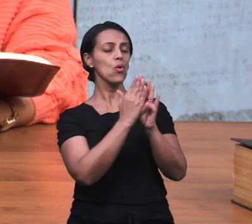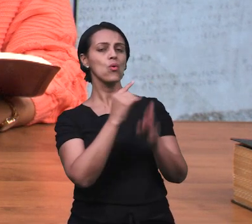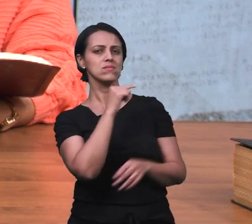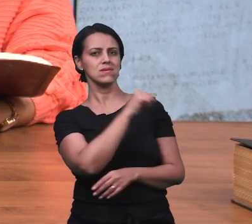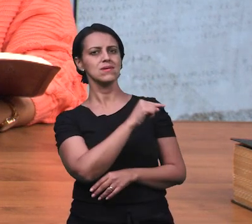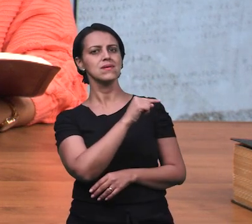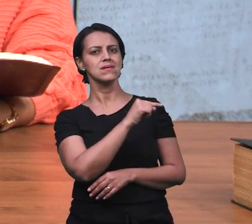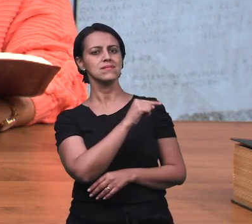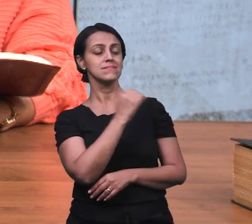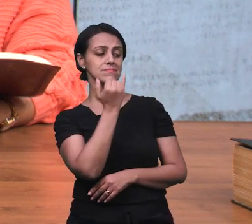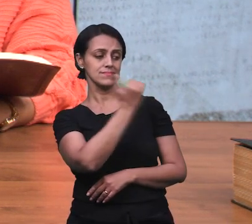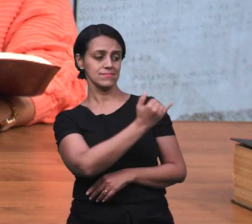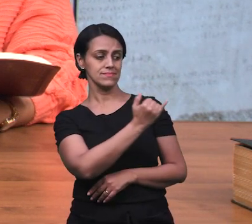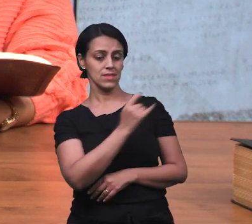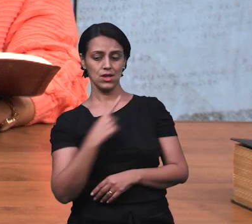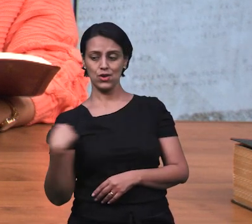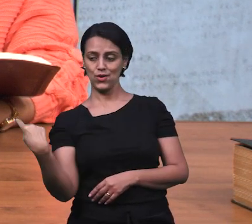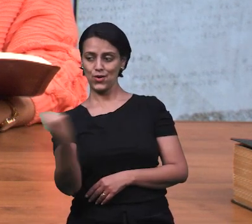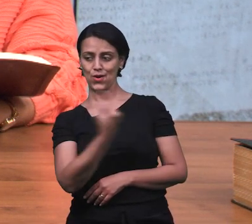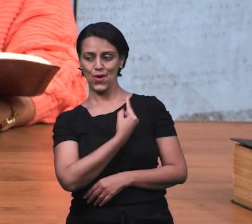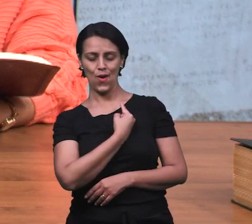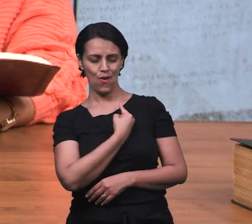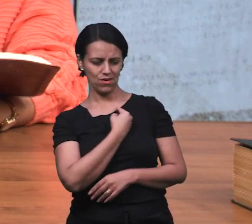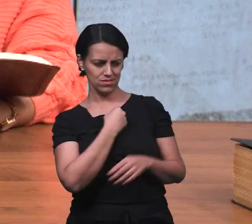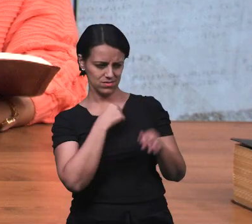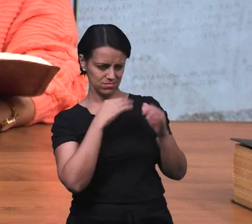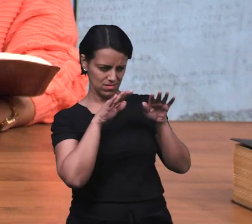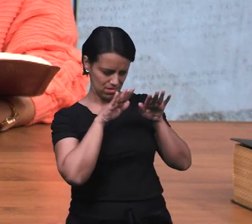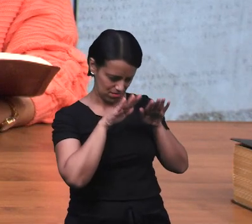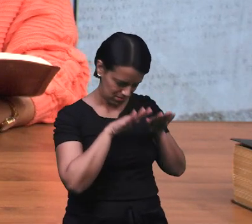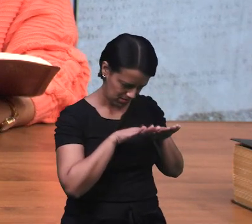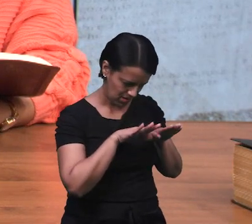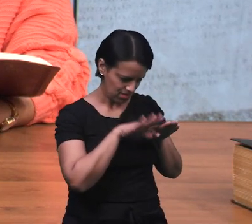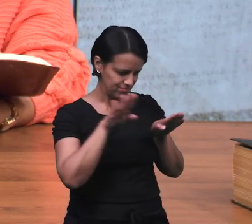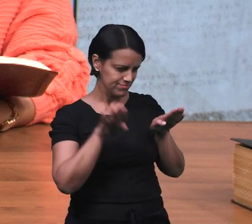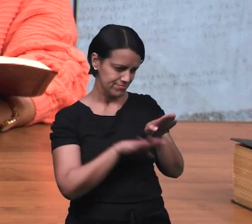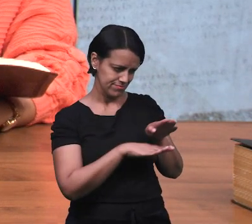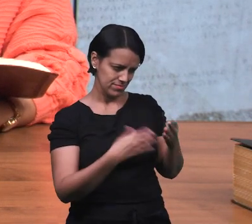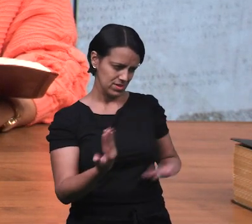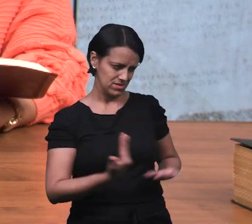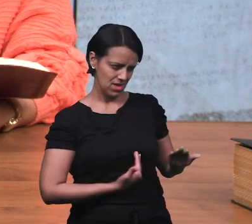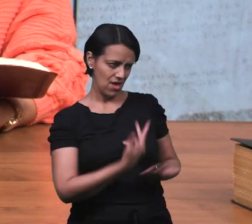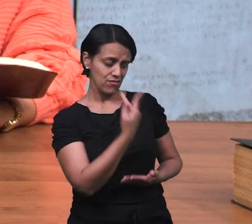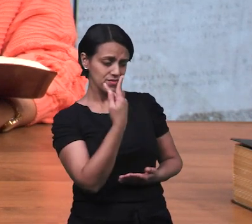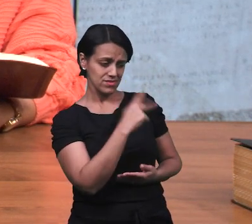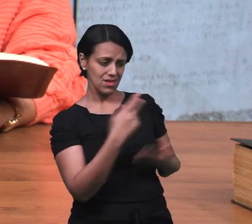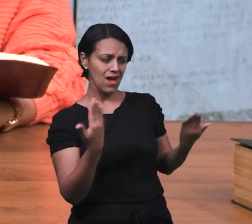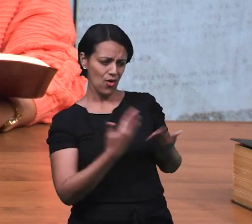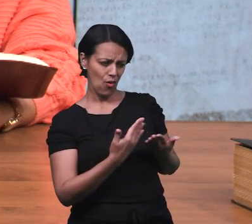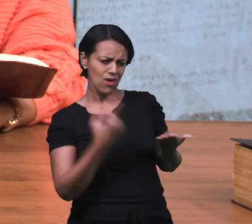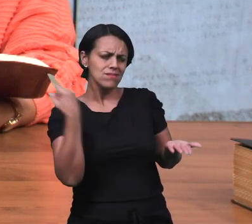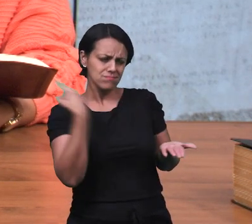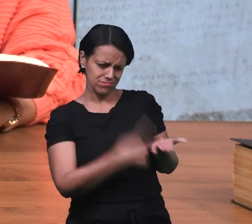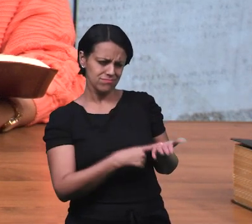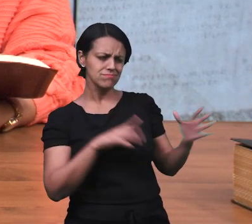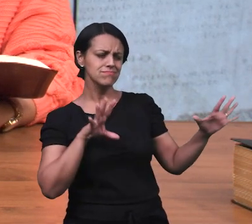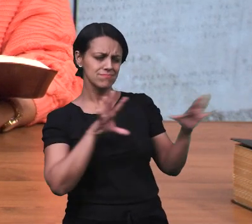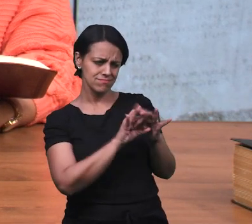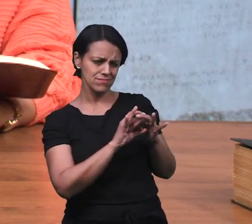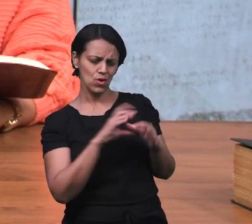dize-lhes: nós somos vossos servos, fazei, pois, agora concerto